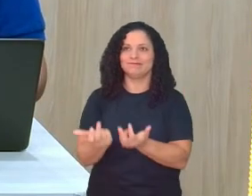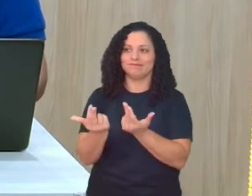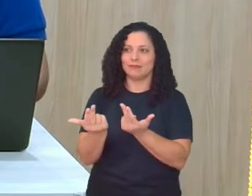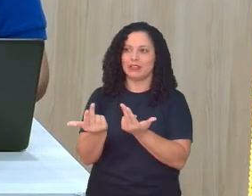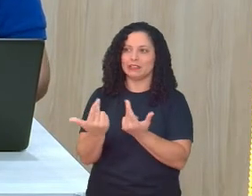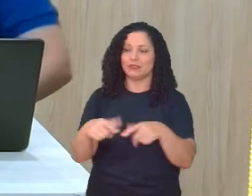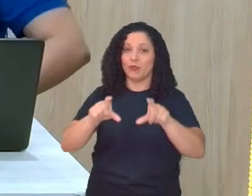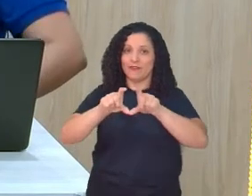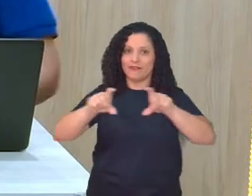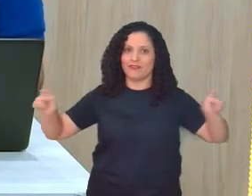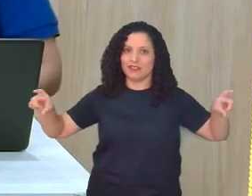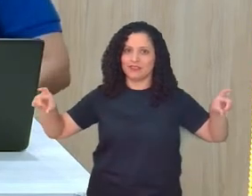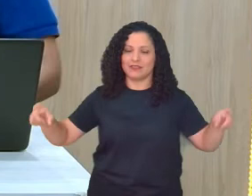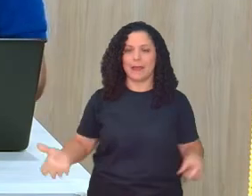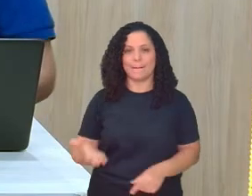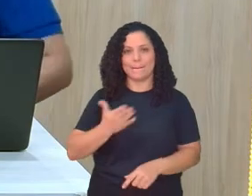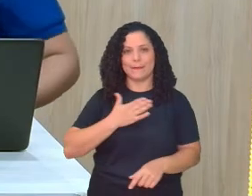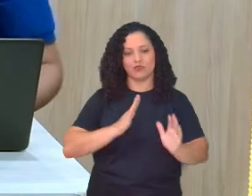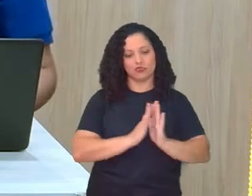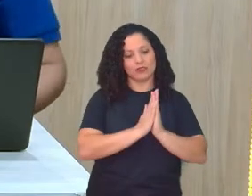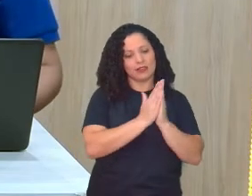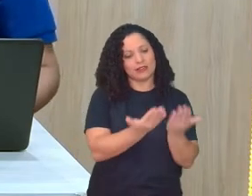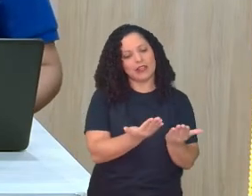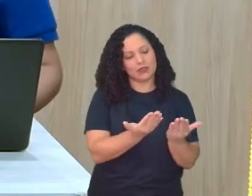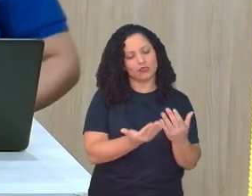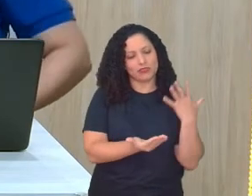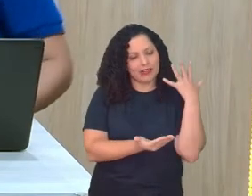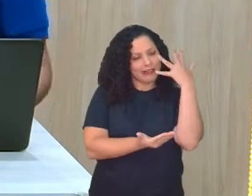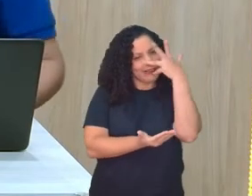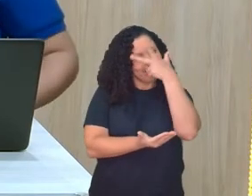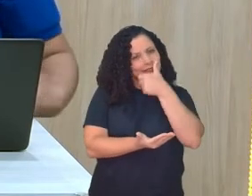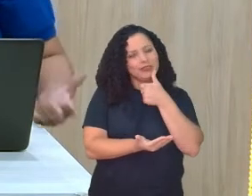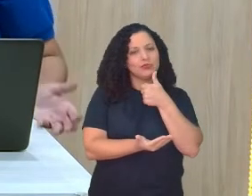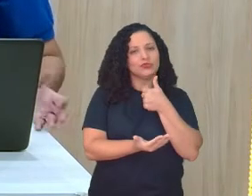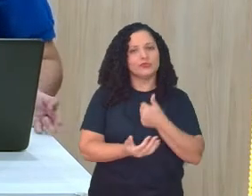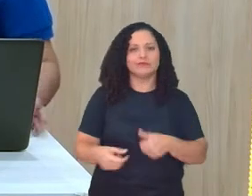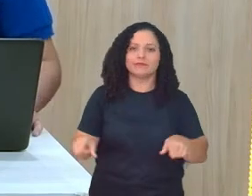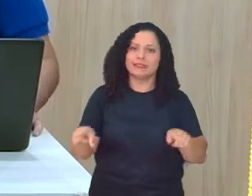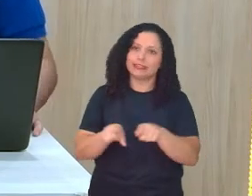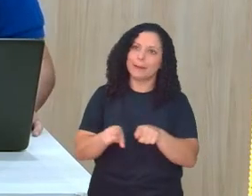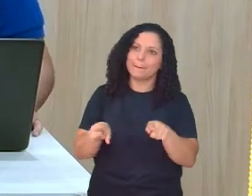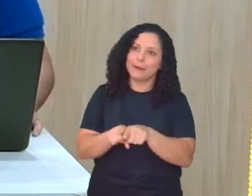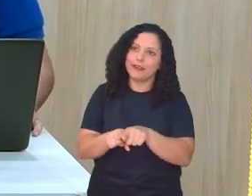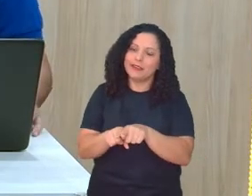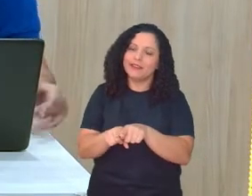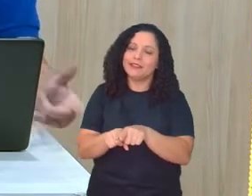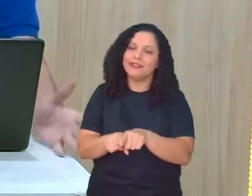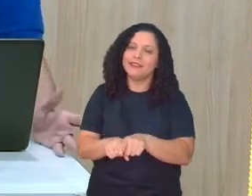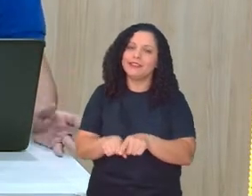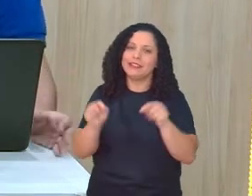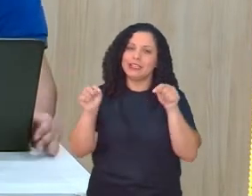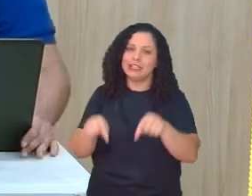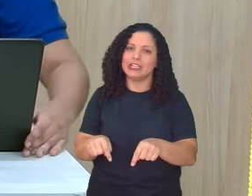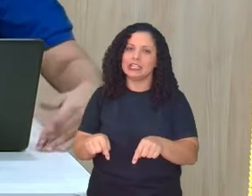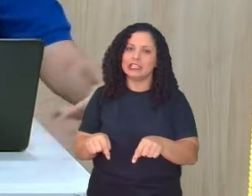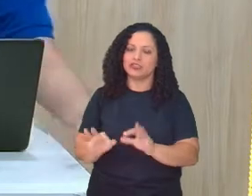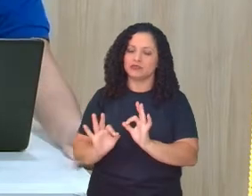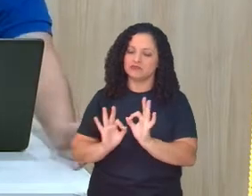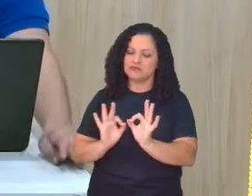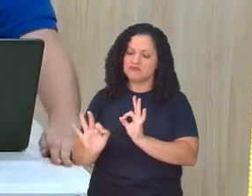sei lá, meus cadernos são lindos. Também são completos e